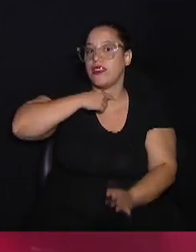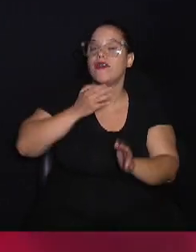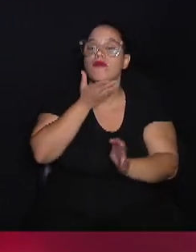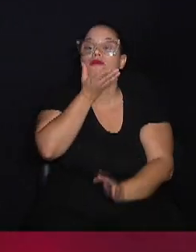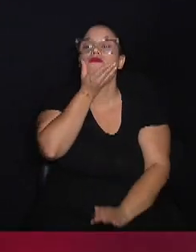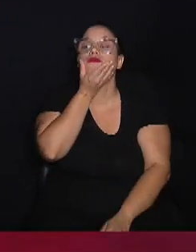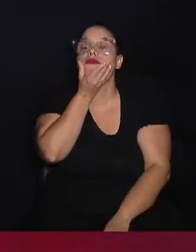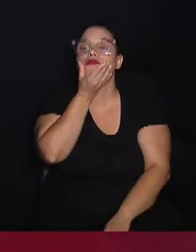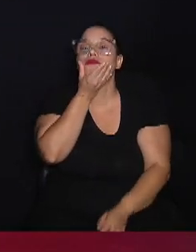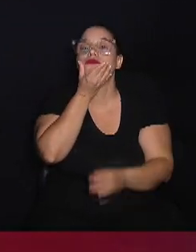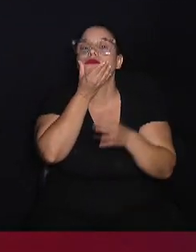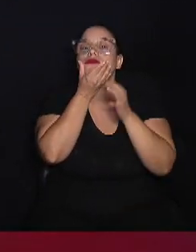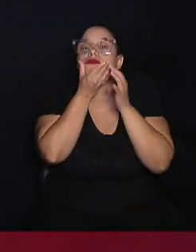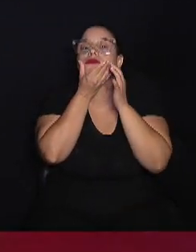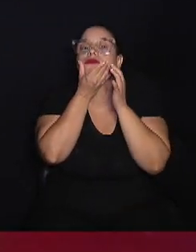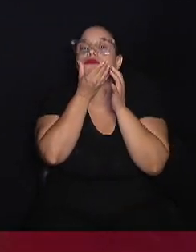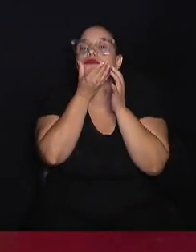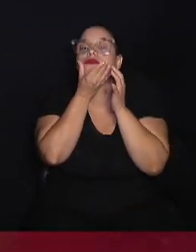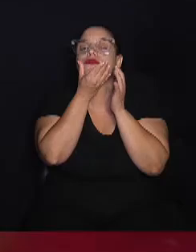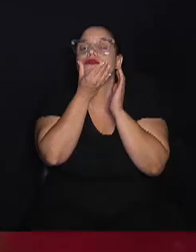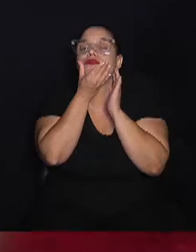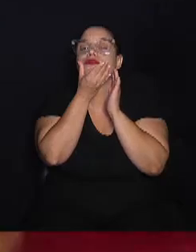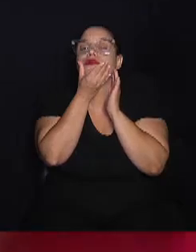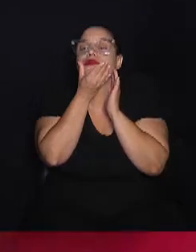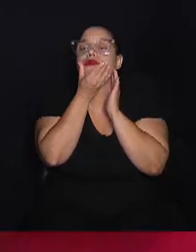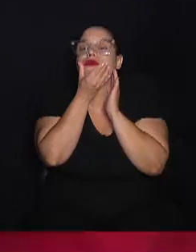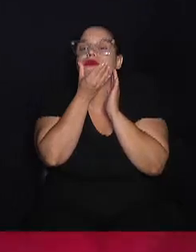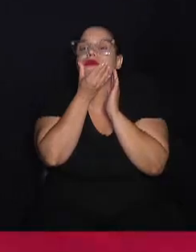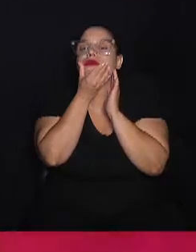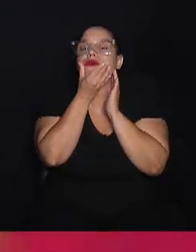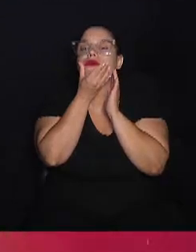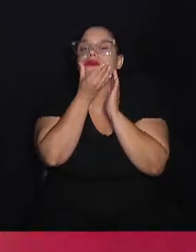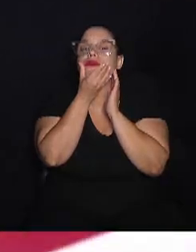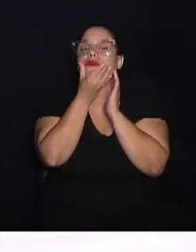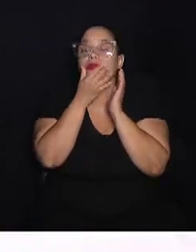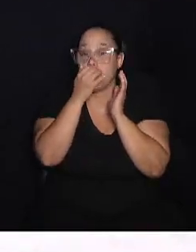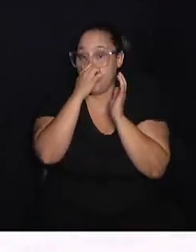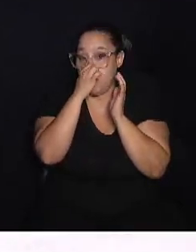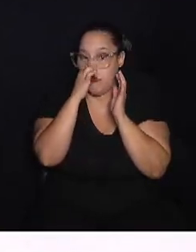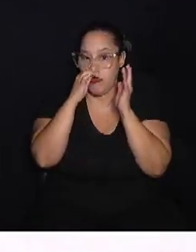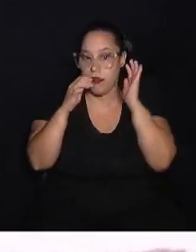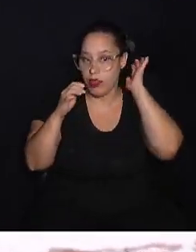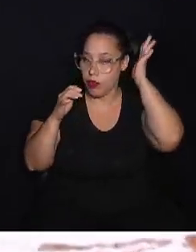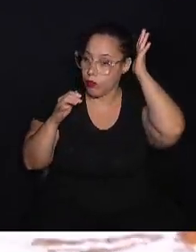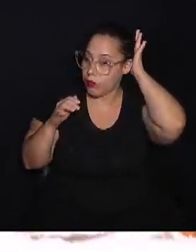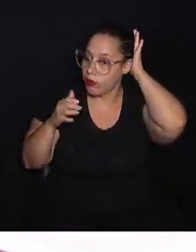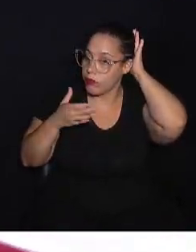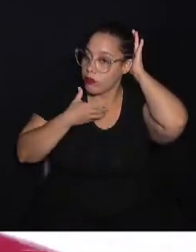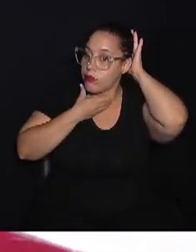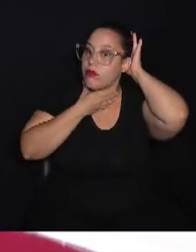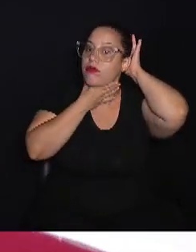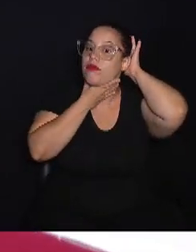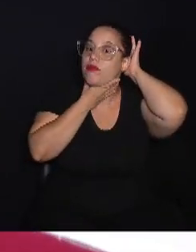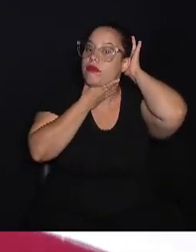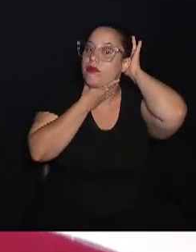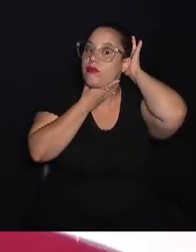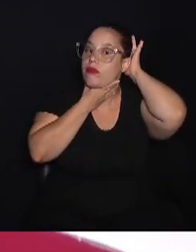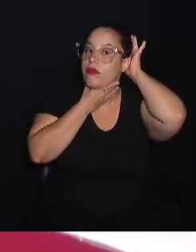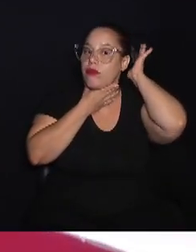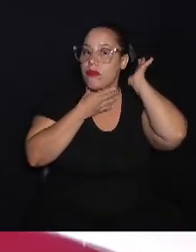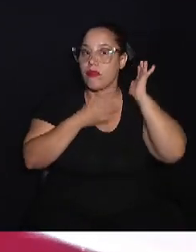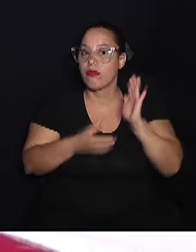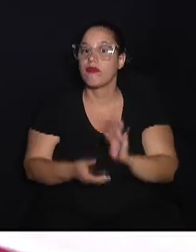e enfia na na boquinha né então você vai com a sua mão que você tem mais firmeza você posiciona a